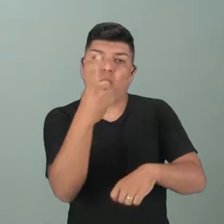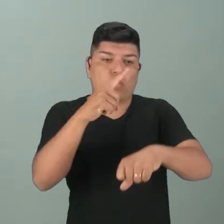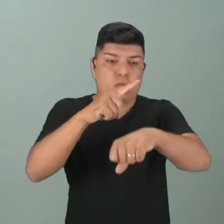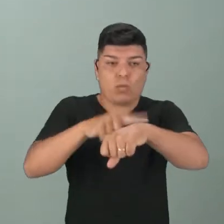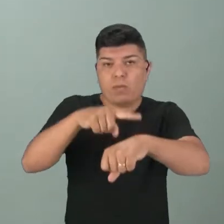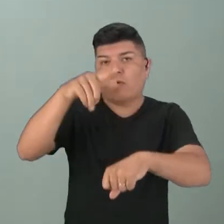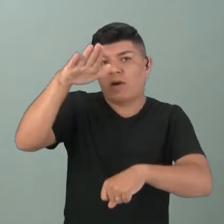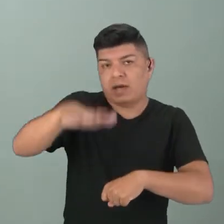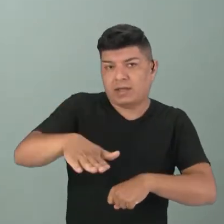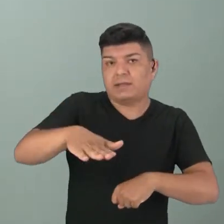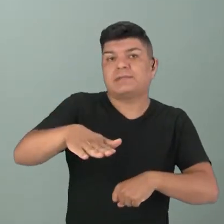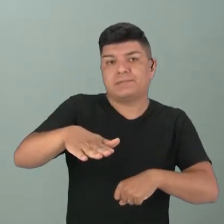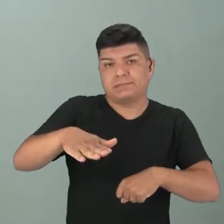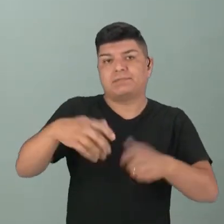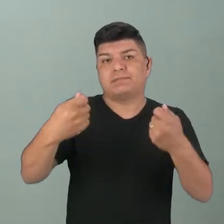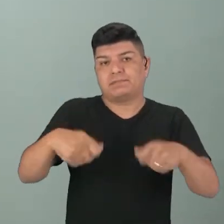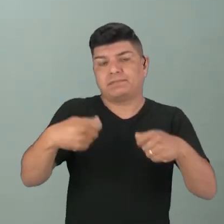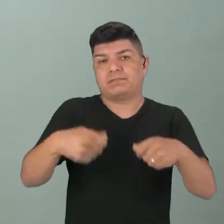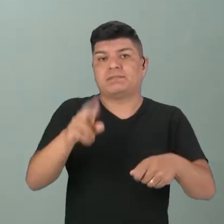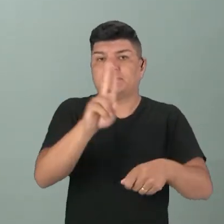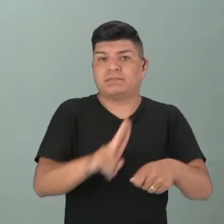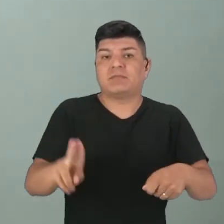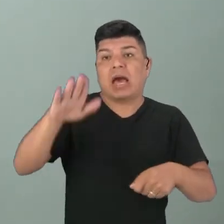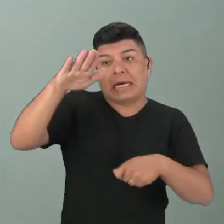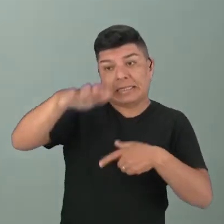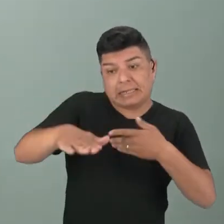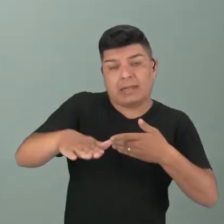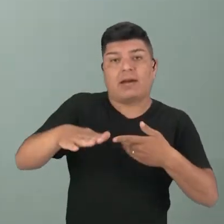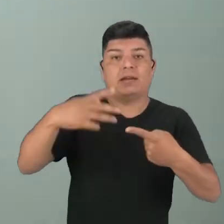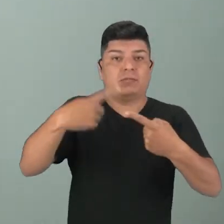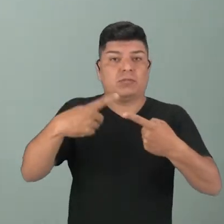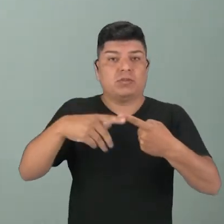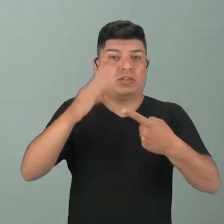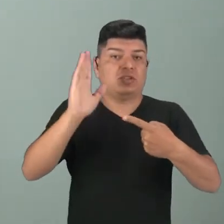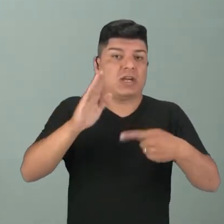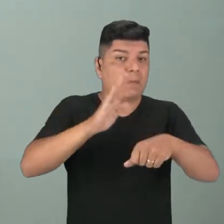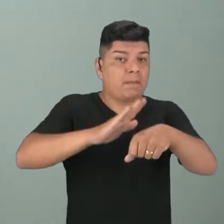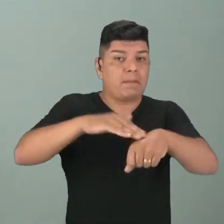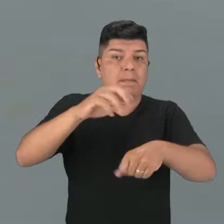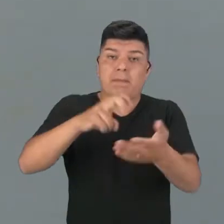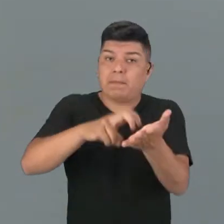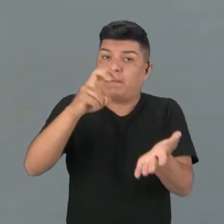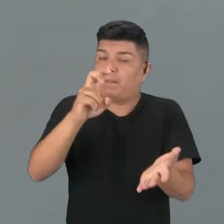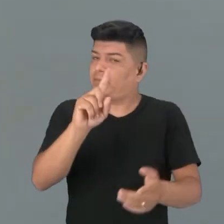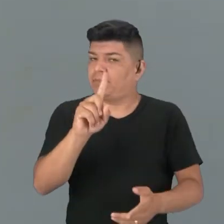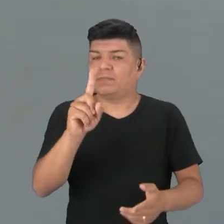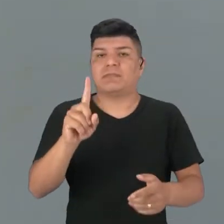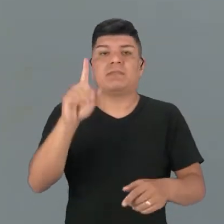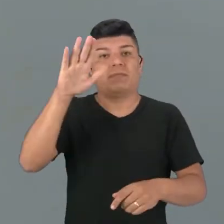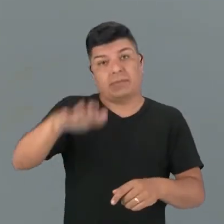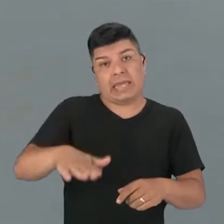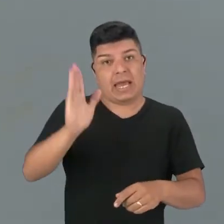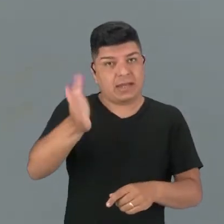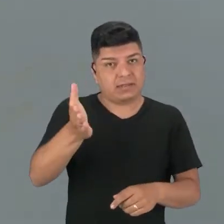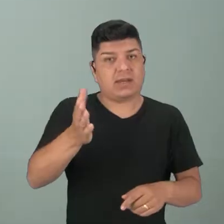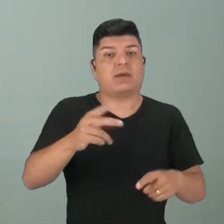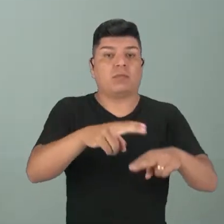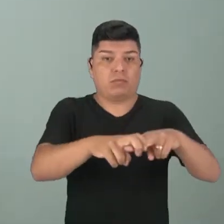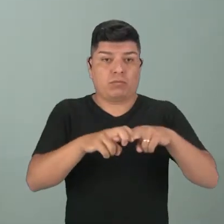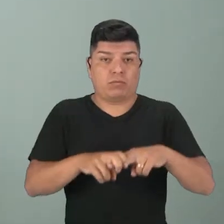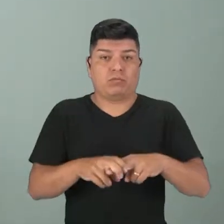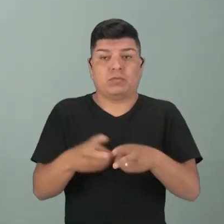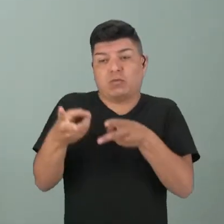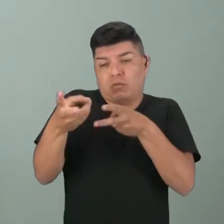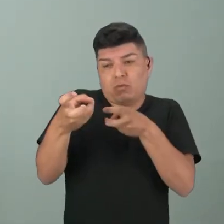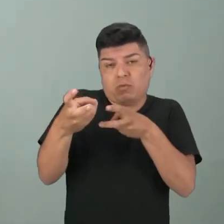1 hora da tarde. Tenho que acrescentar esse da tarde, para me referir que já passou de meio-dia. Então, é 13 horas. E aí, eu vou identificar onde